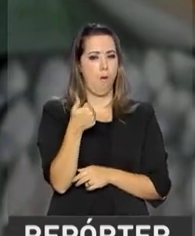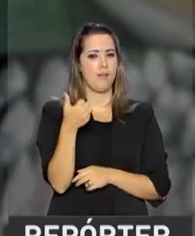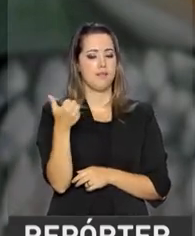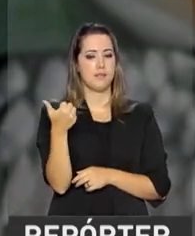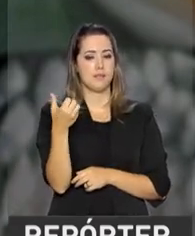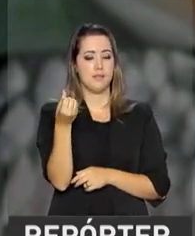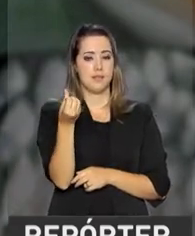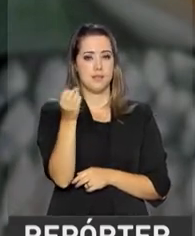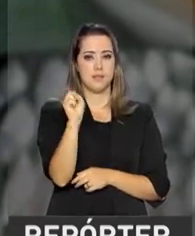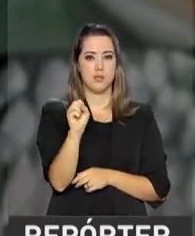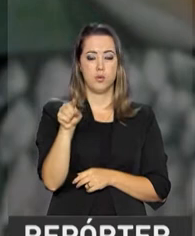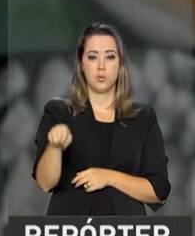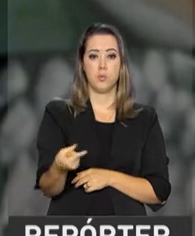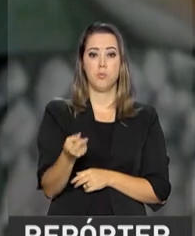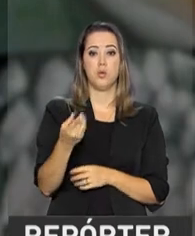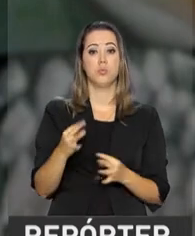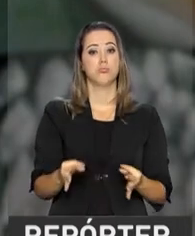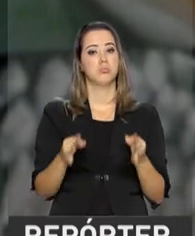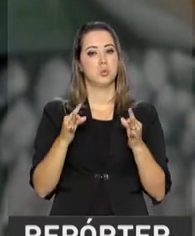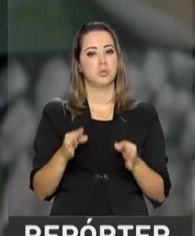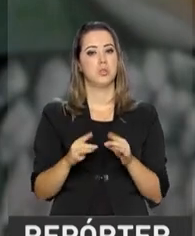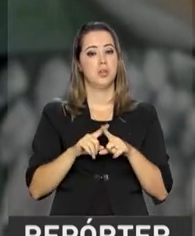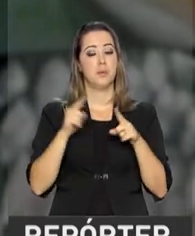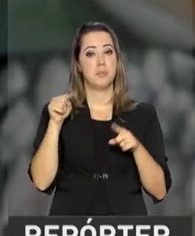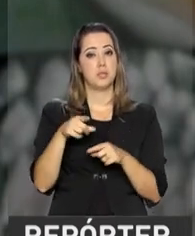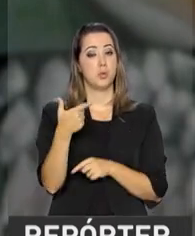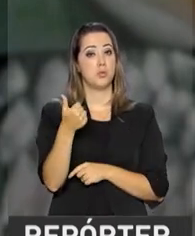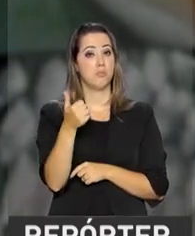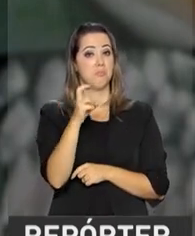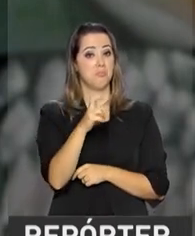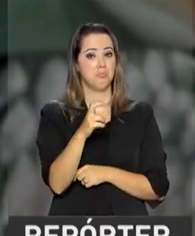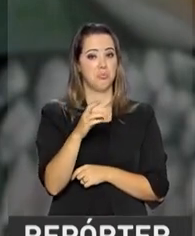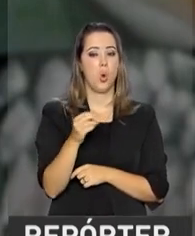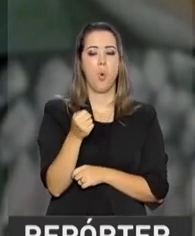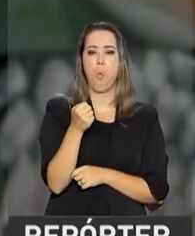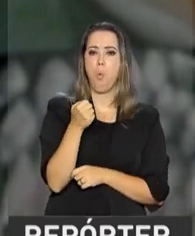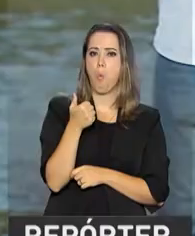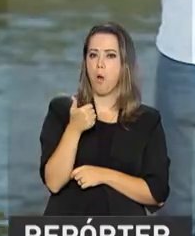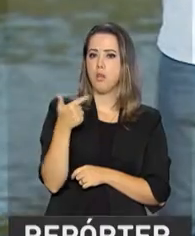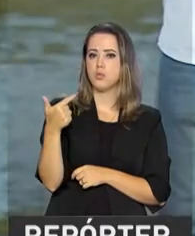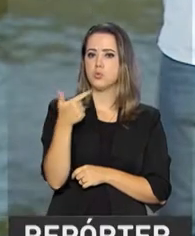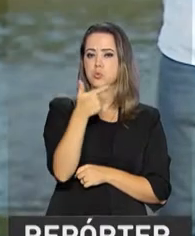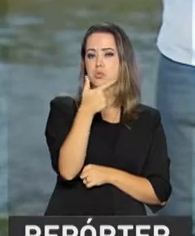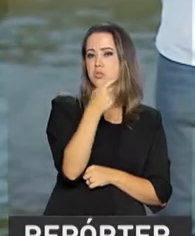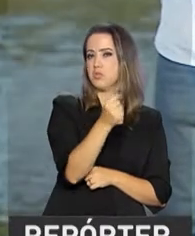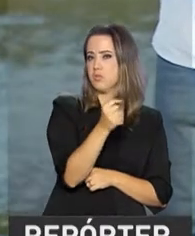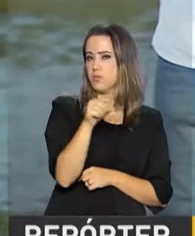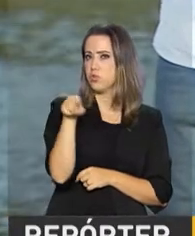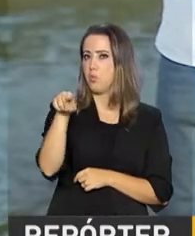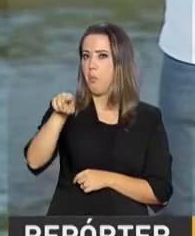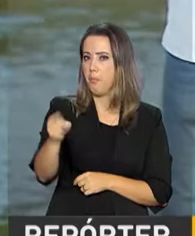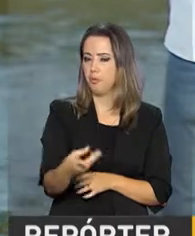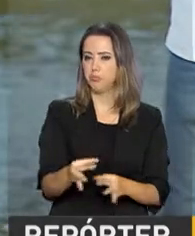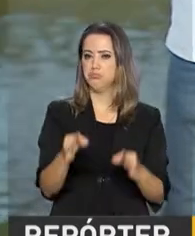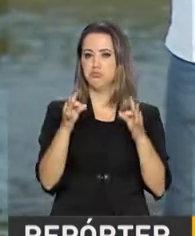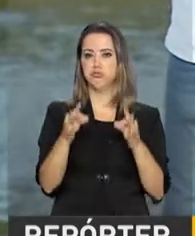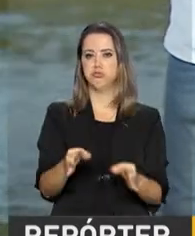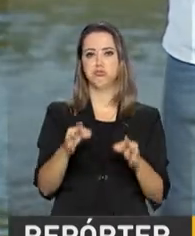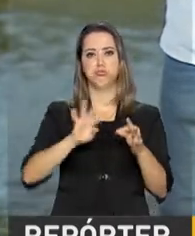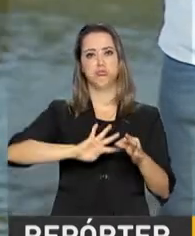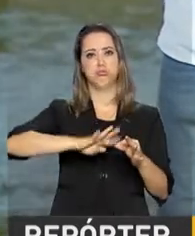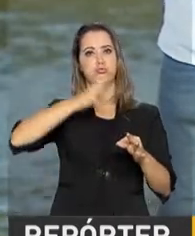mil toneladas já em 2015 e ficou próximo dos 220 mil somado ao mercado de consumo